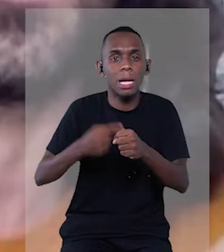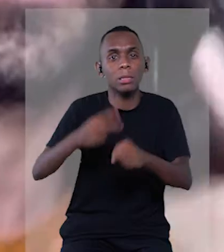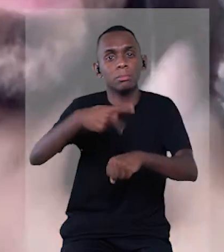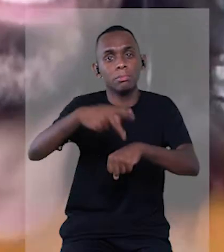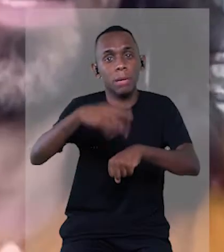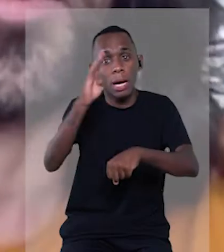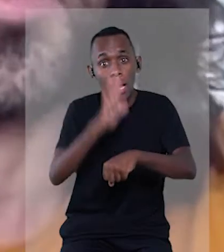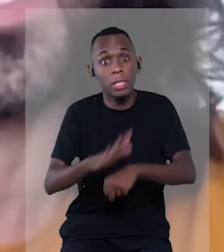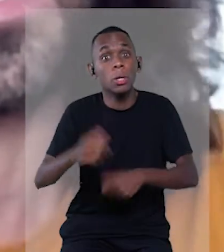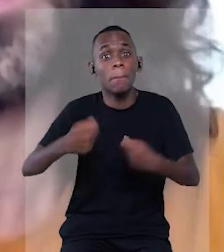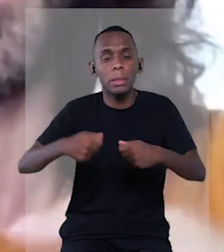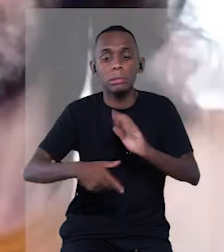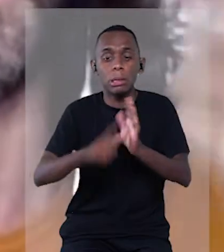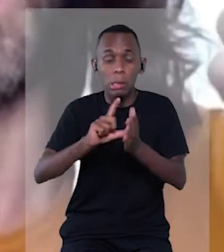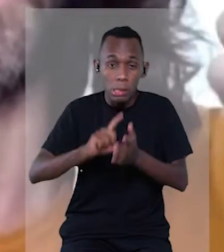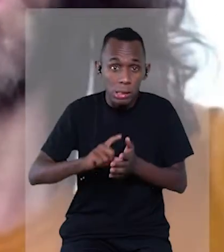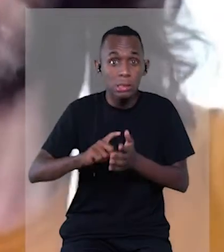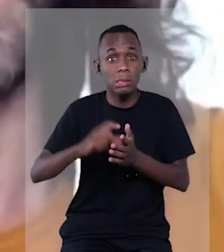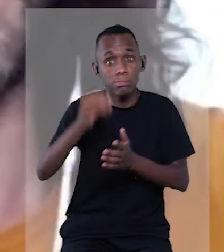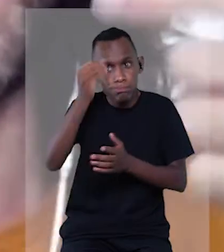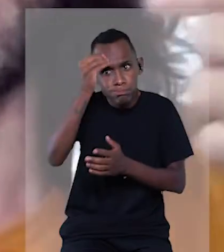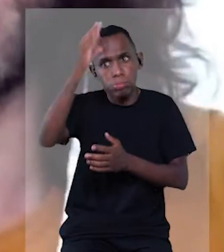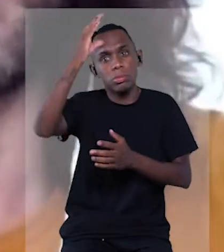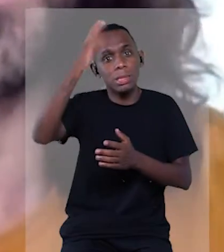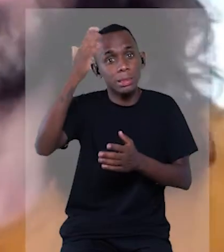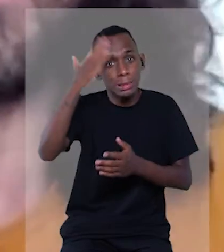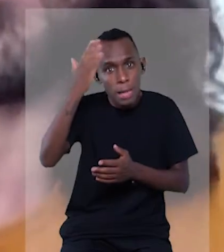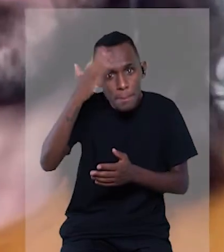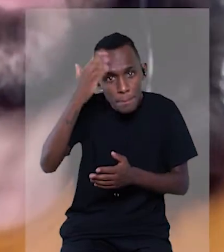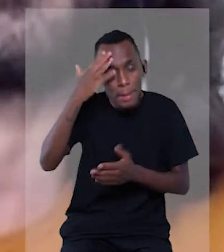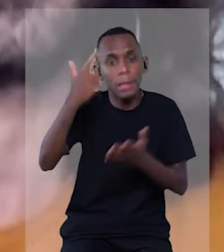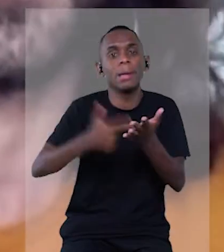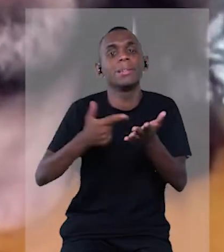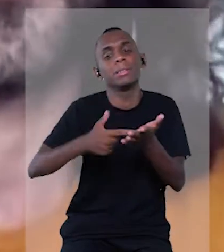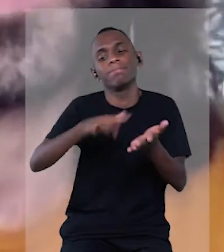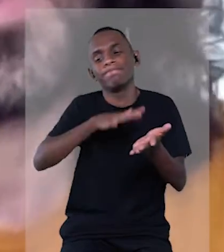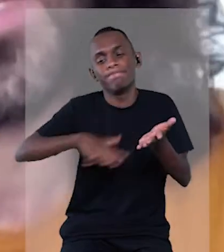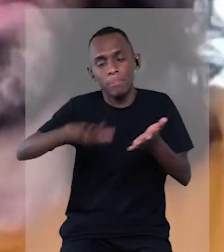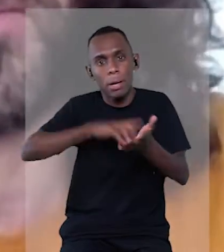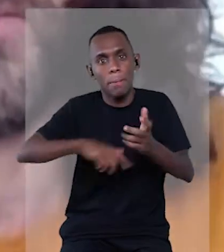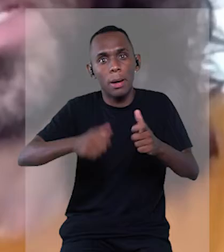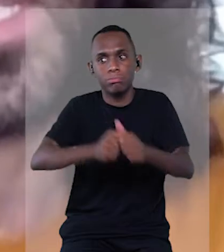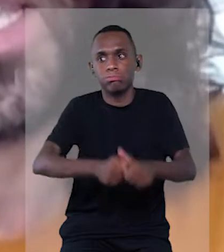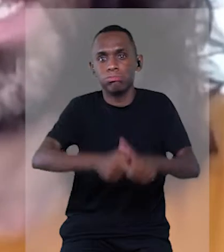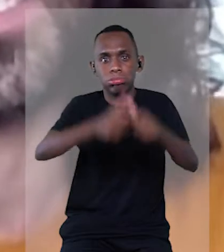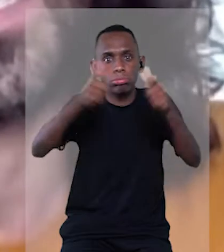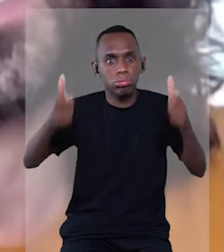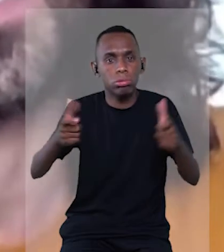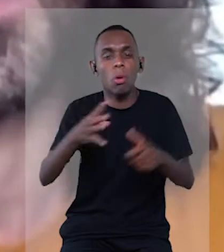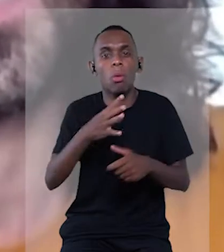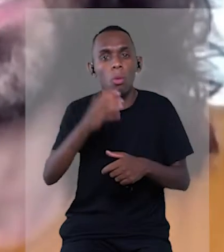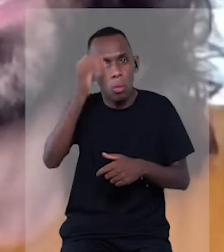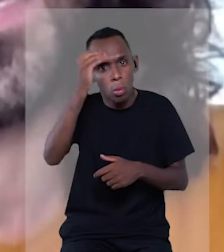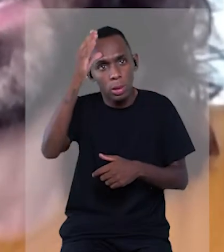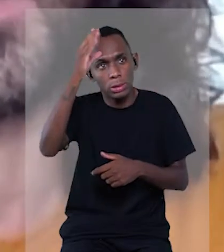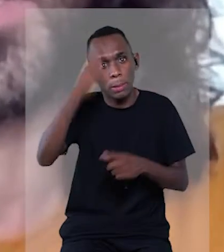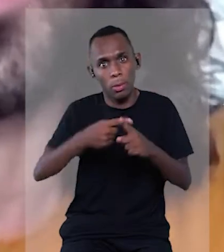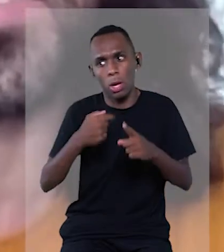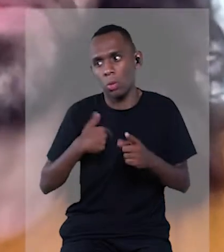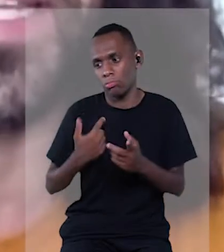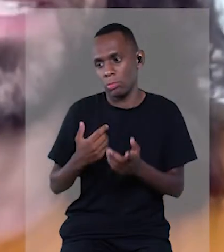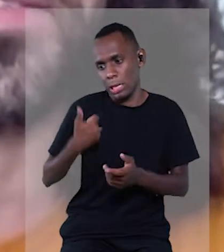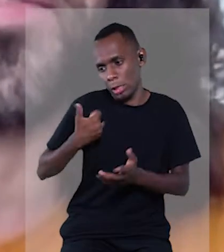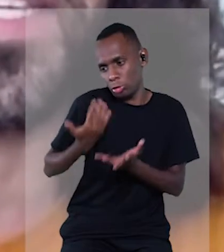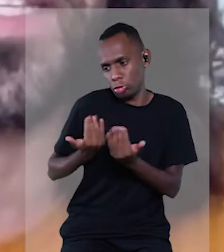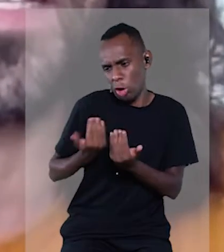lia literatura, e até para, né, para ampliar esse conhecimento. Eu era um adolescente, né? Então, assim, eu